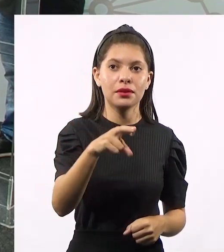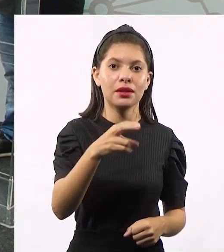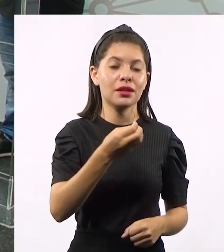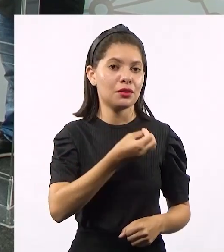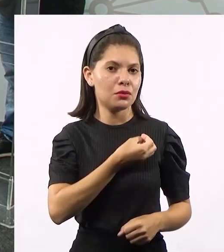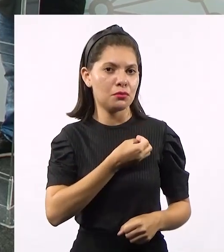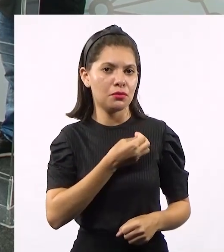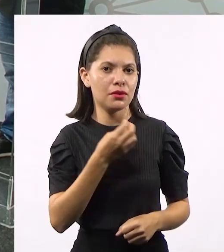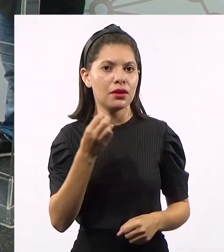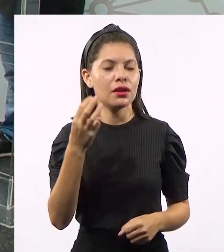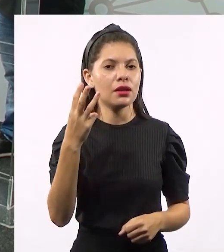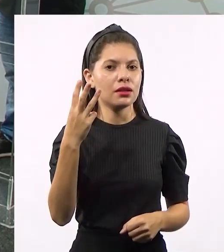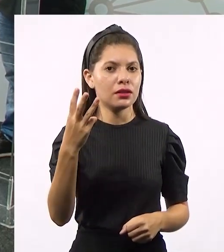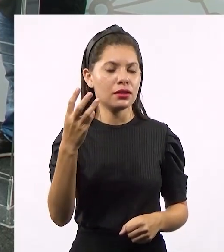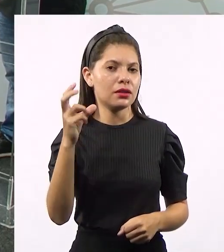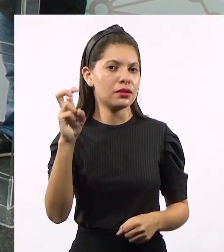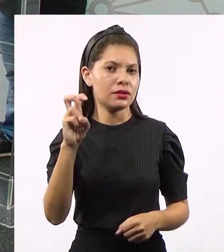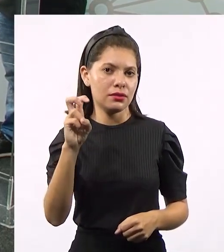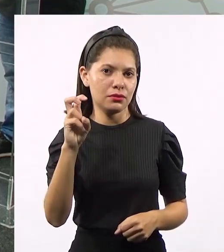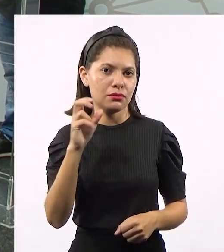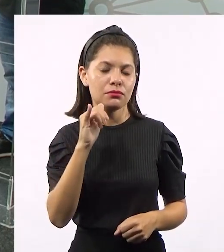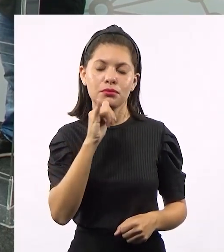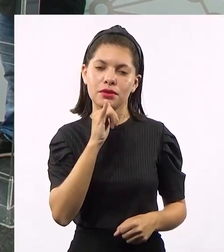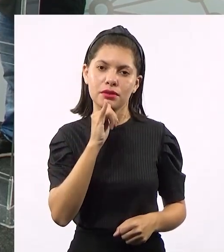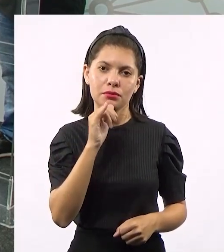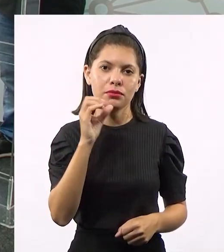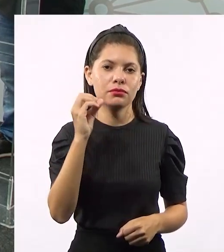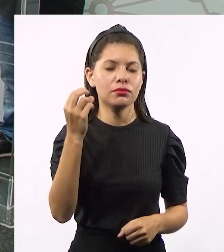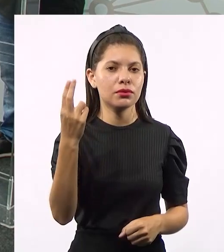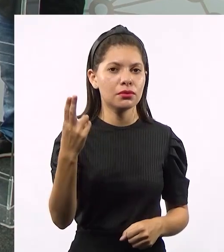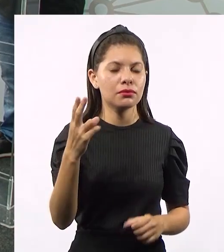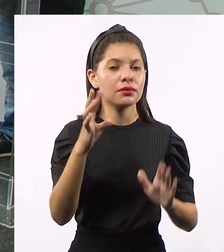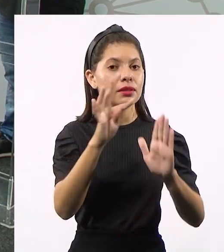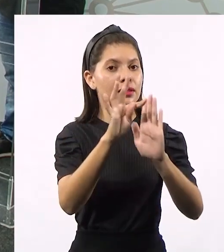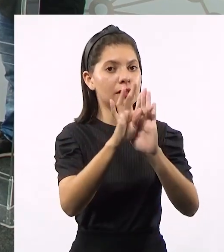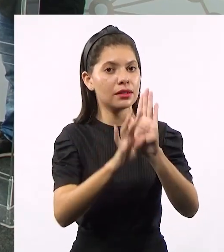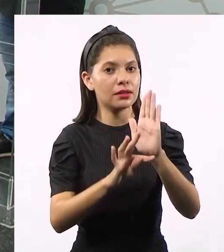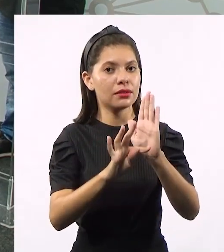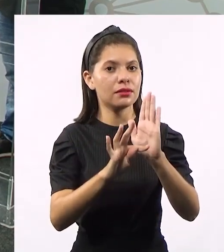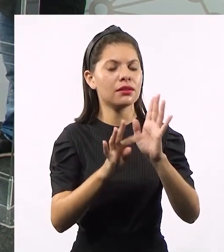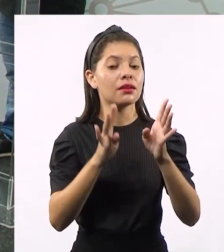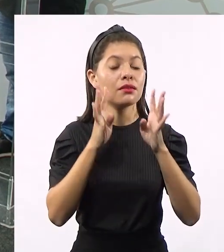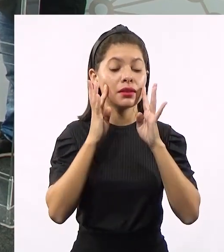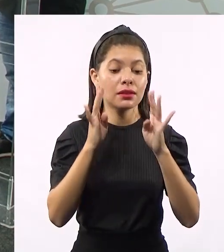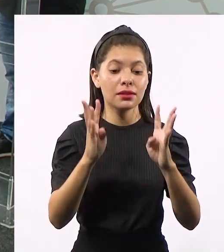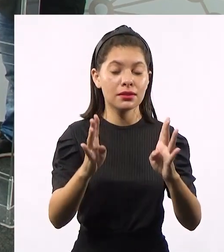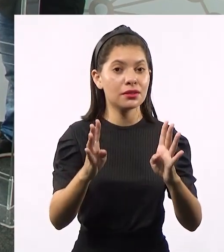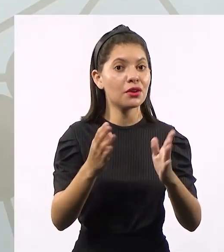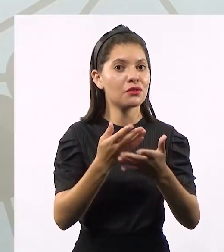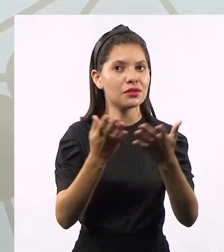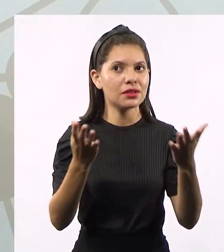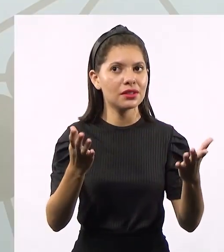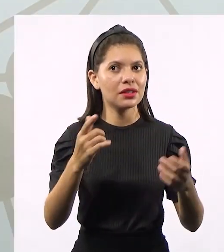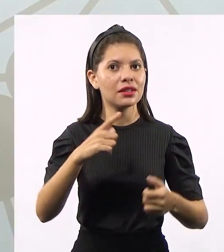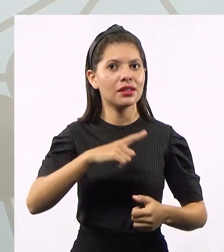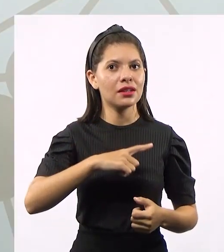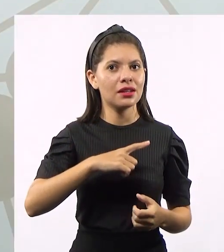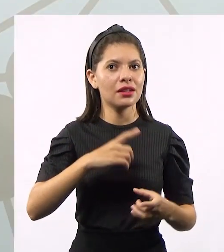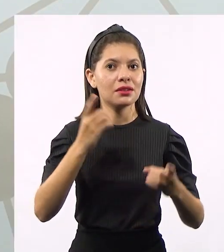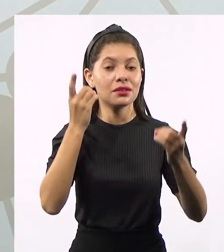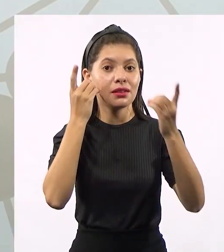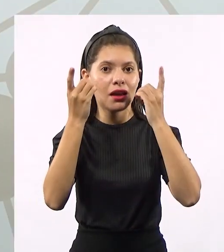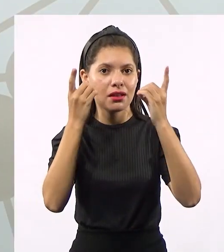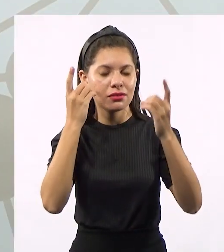por exemplo, né? Ou em texto também. Exatamente. Aí só ter essa atenção de que você vai ter que ter um tratamento dos dados ali depois,